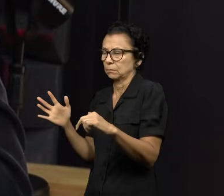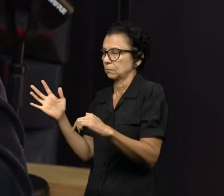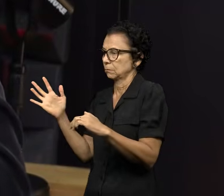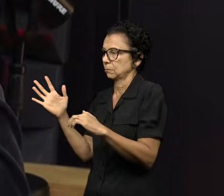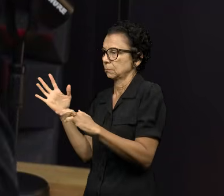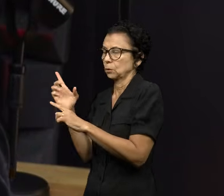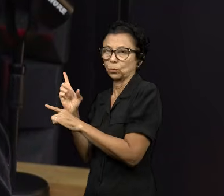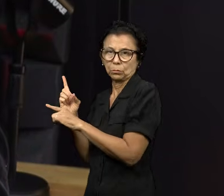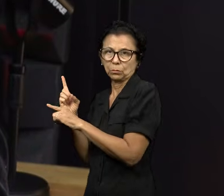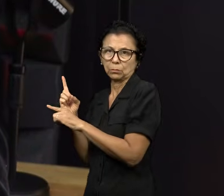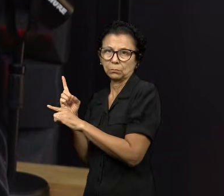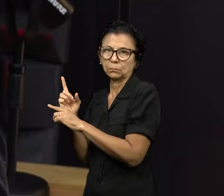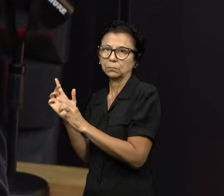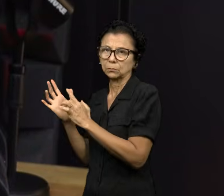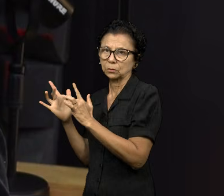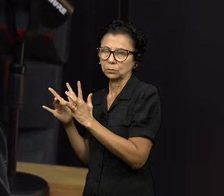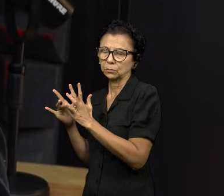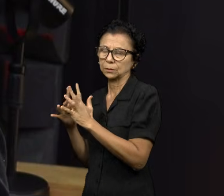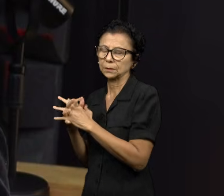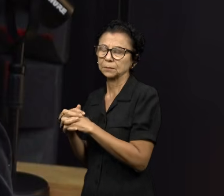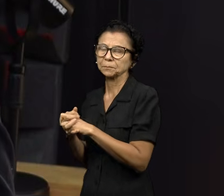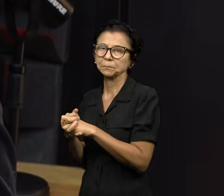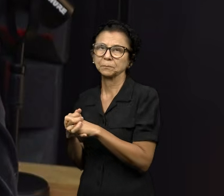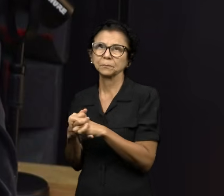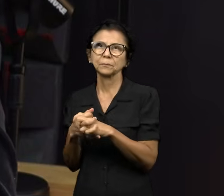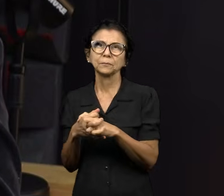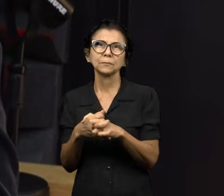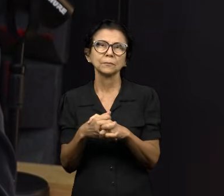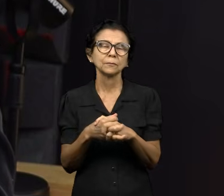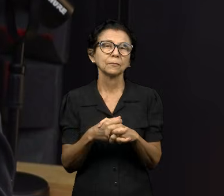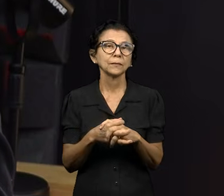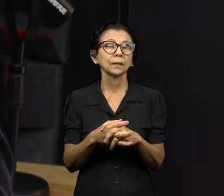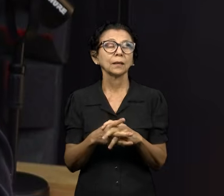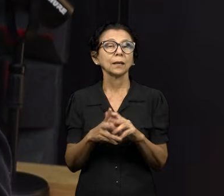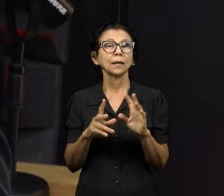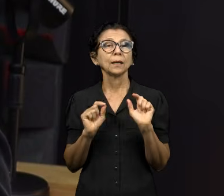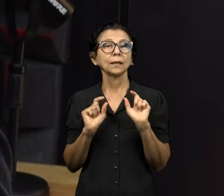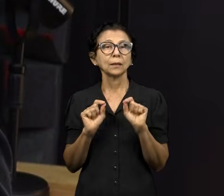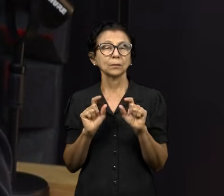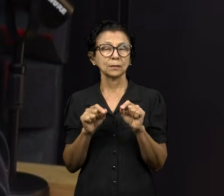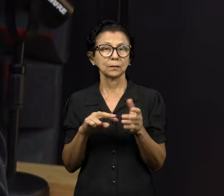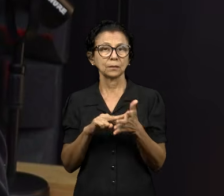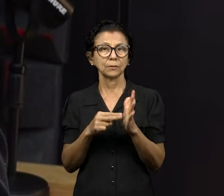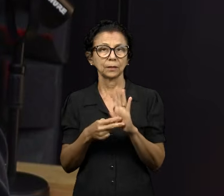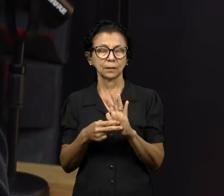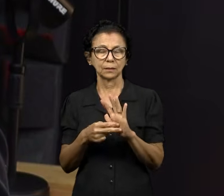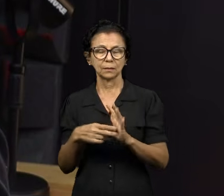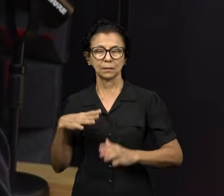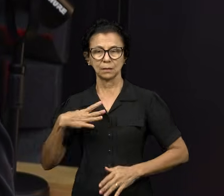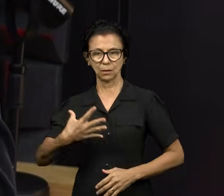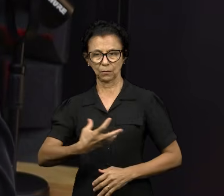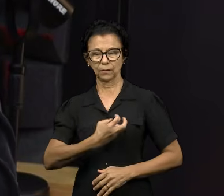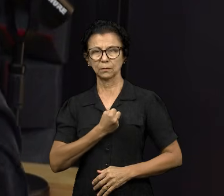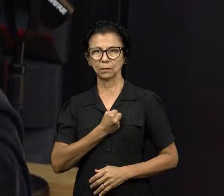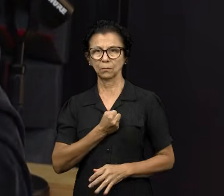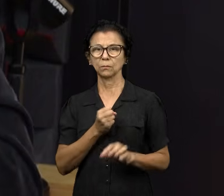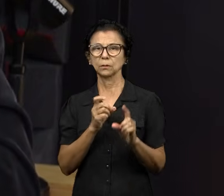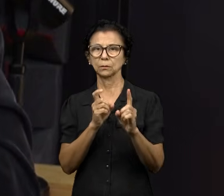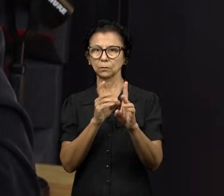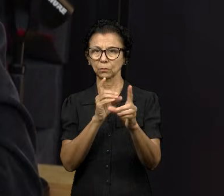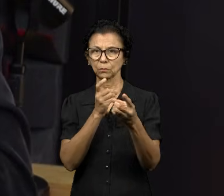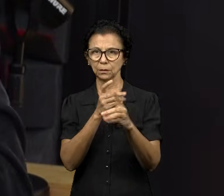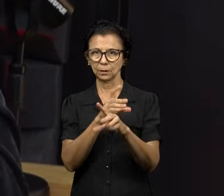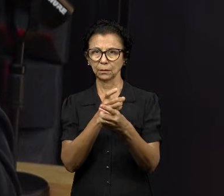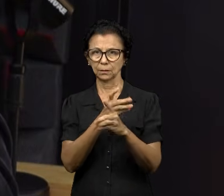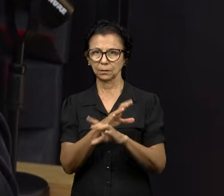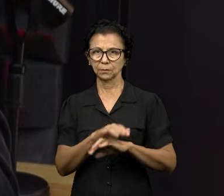agora, ele traz uma coisa muito interessante, que é outra doutrina, que é a doutrina de salvação. Porque o que nós aprendemos